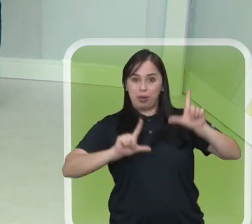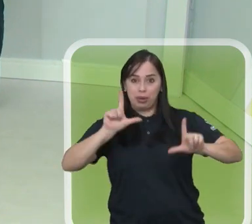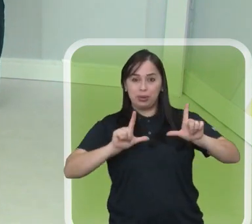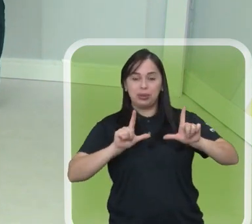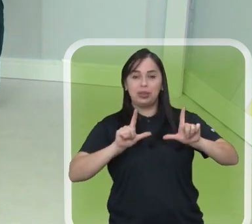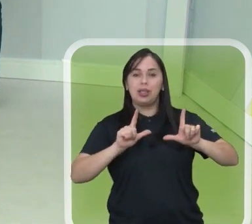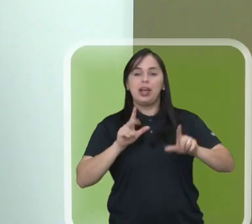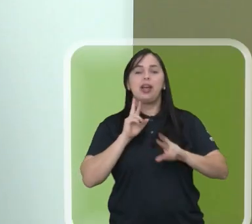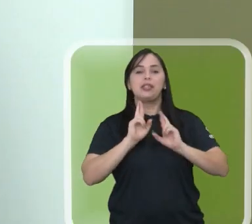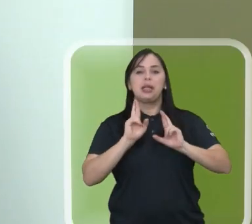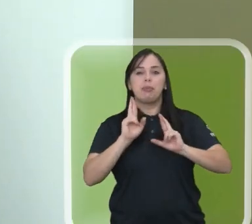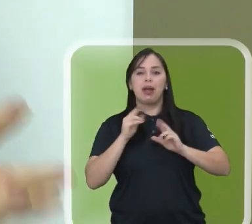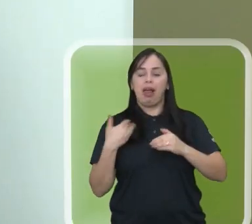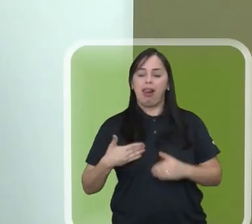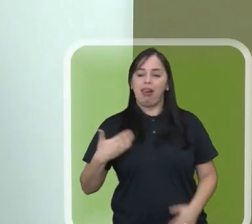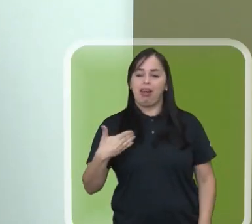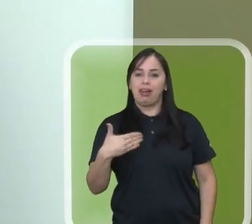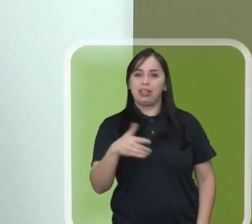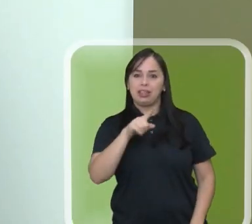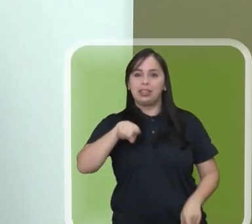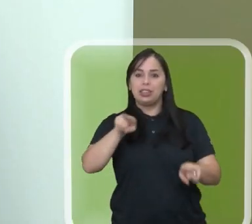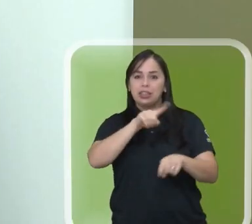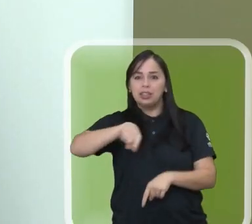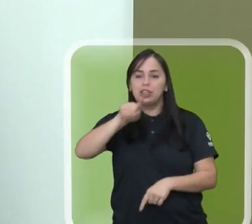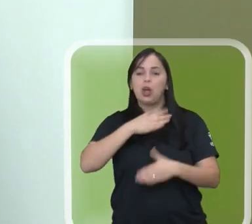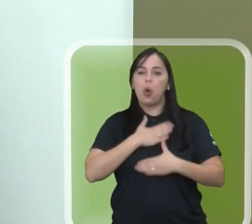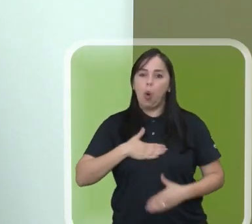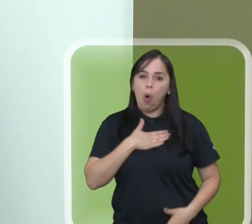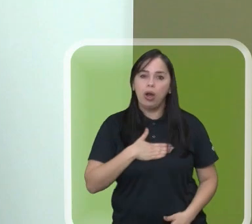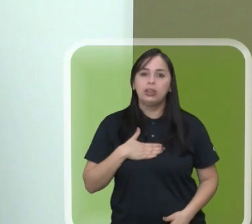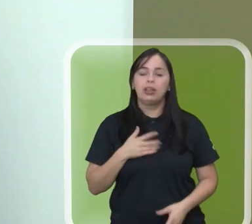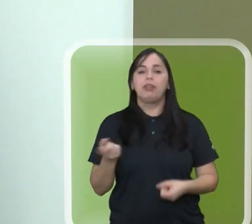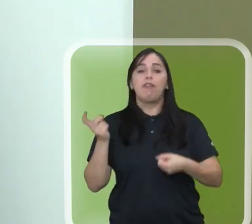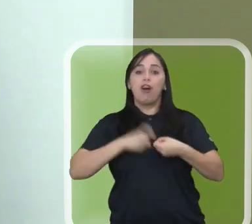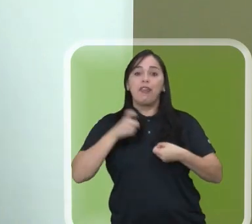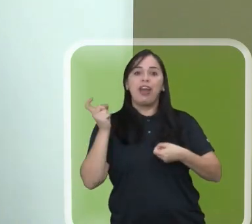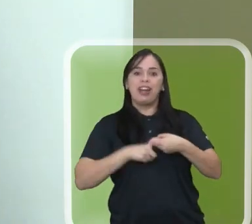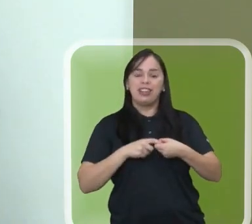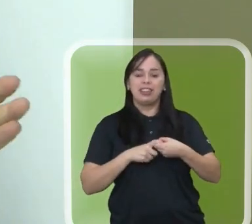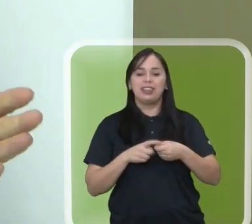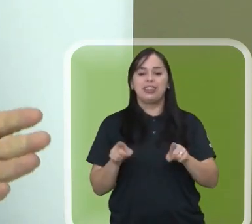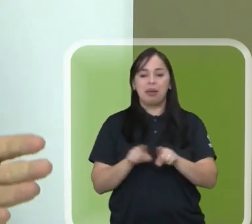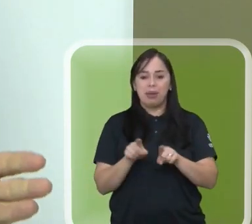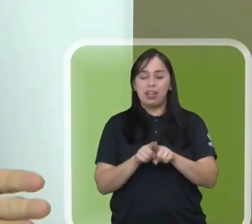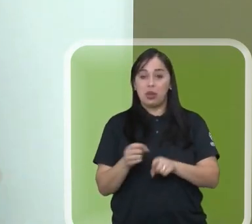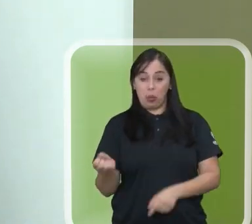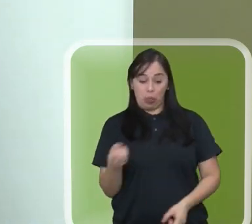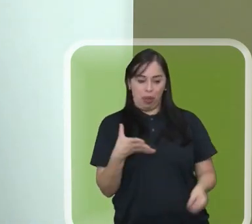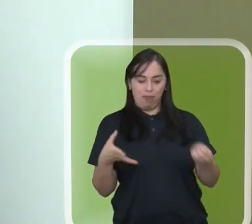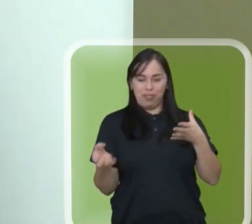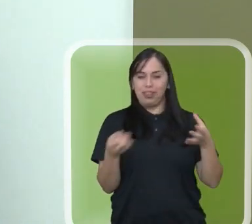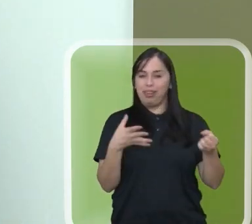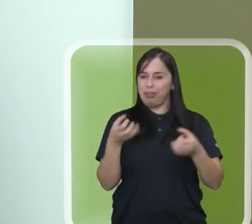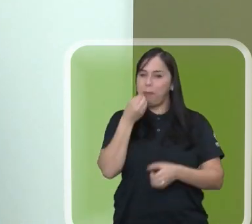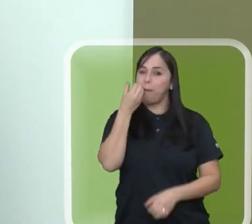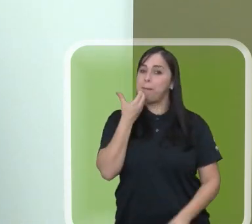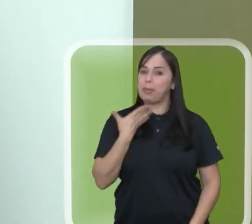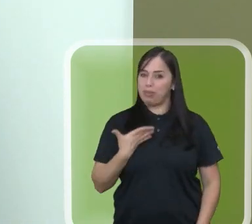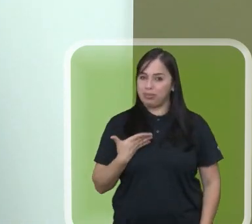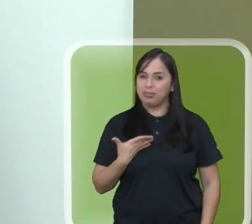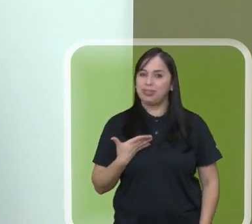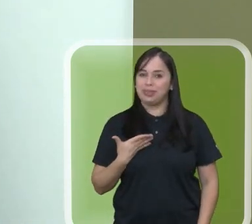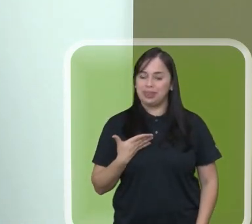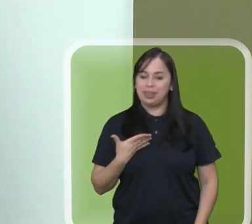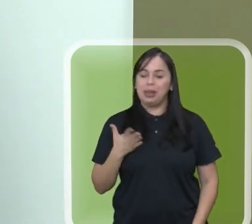aí tenham gostado e a gente poder então voltar mais vezes aí, e com novidades, né? Com novidades boas agora aí, com